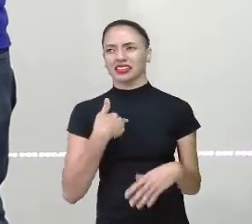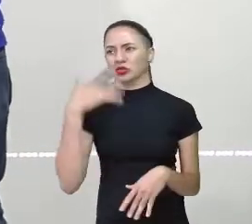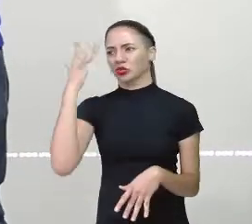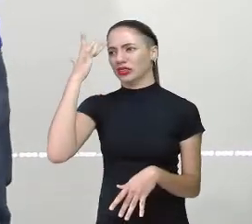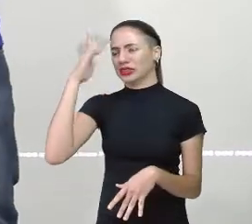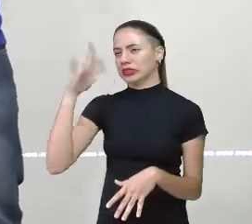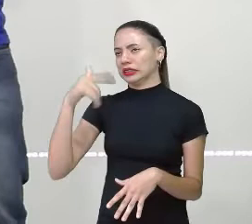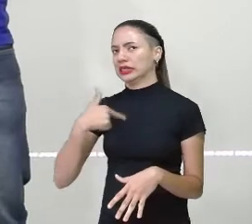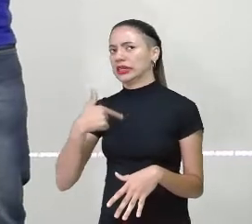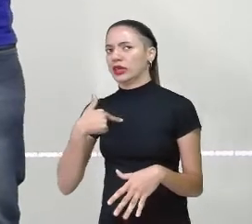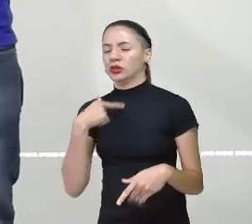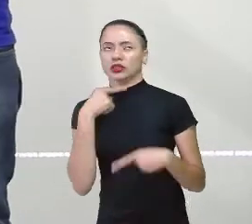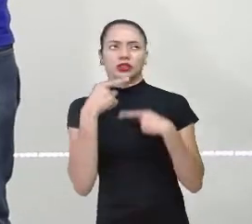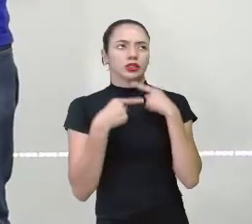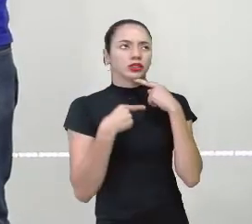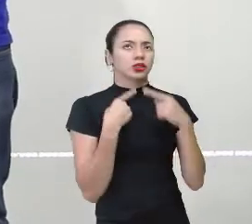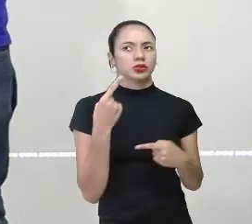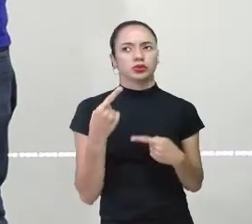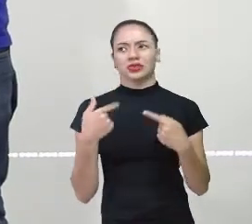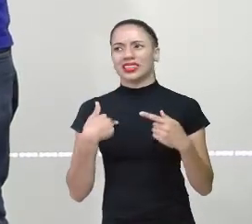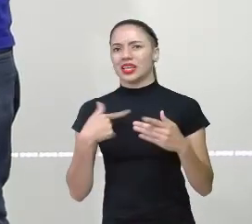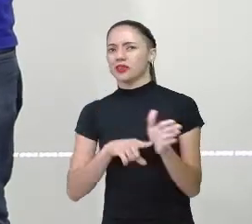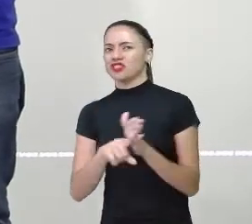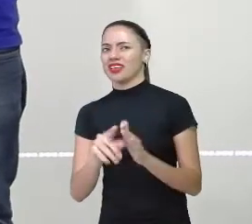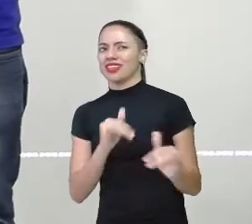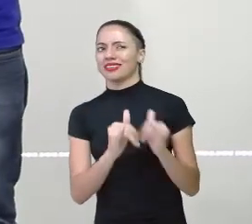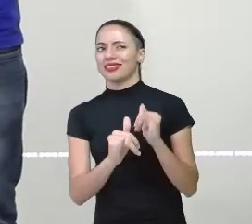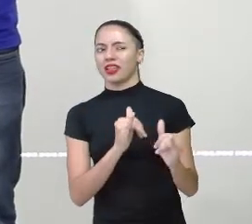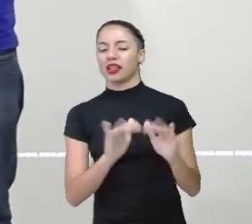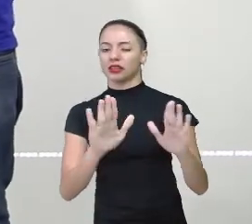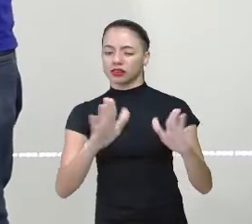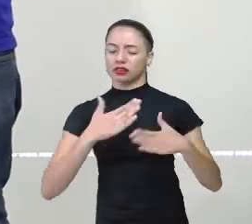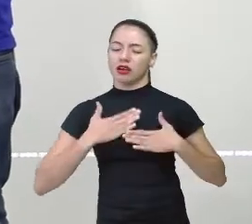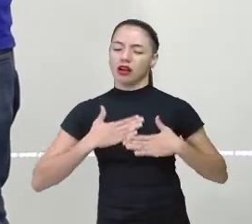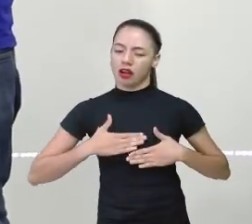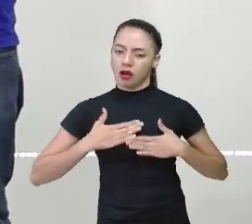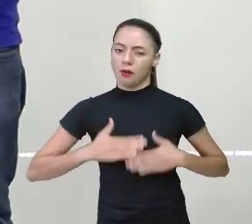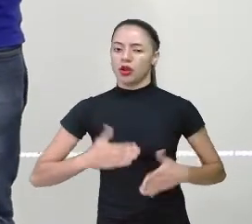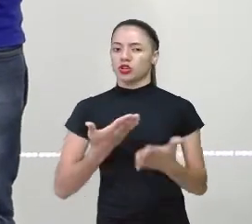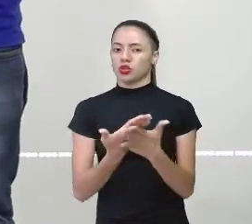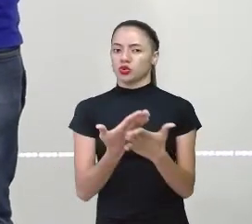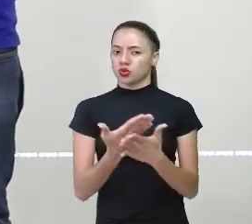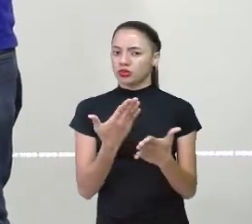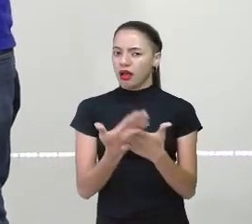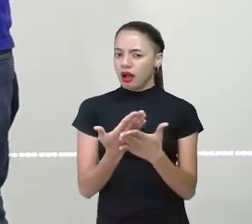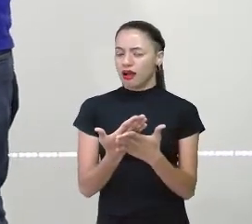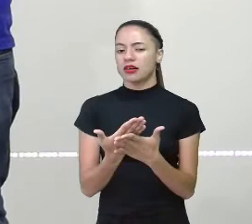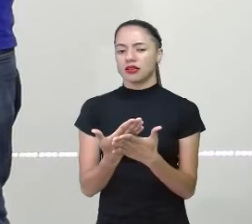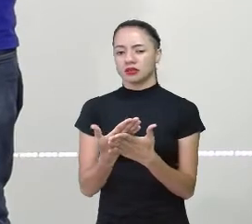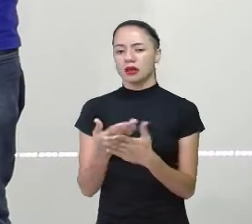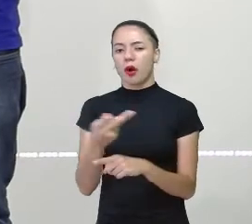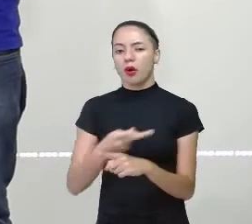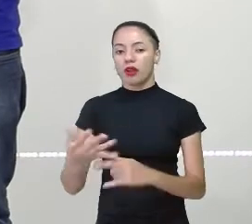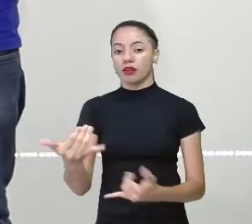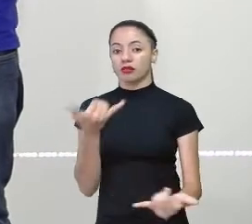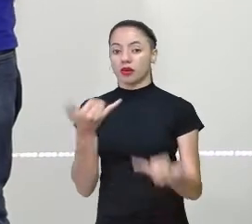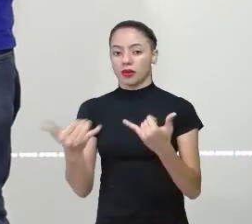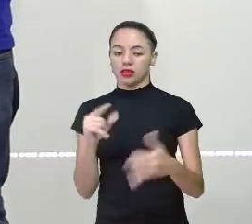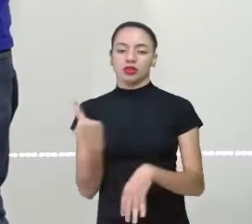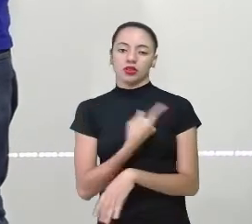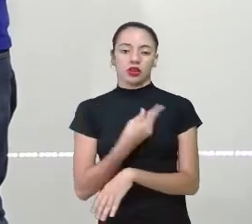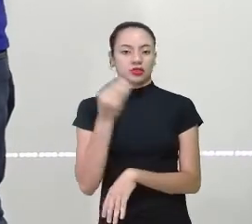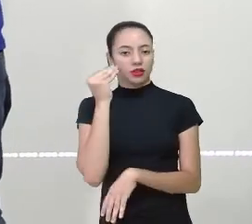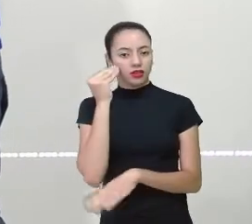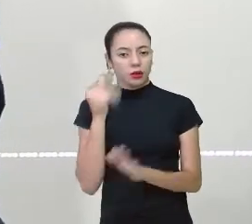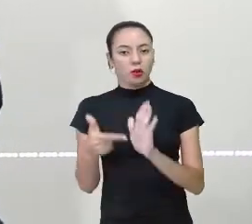em dúvida, aí, em vez de pesquisar na internet, vamos estudar, vamos se informar, né? E foi isso que a gente tentou trazer aqui